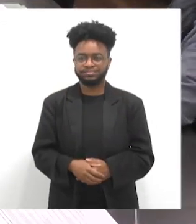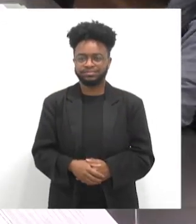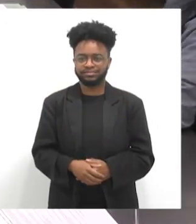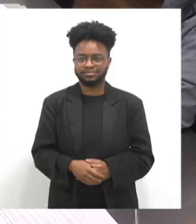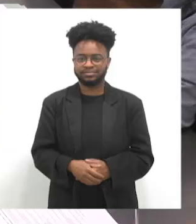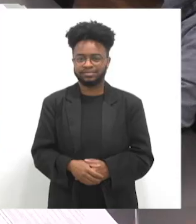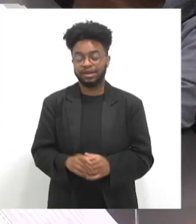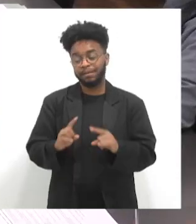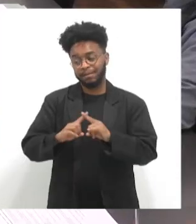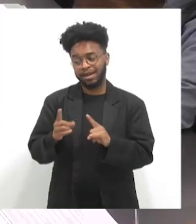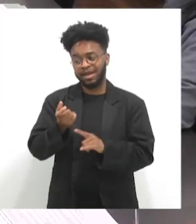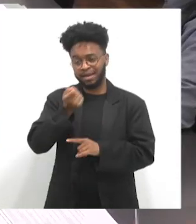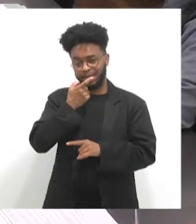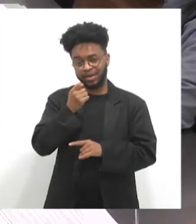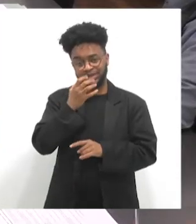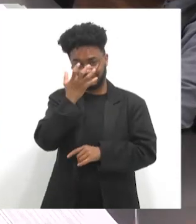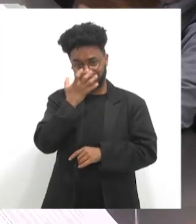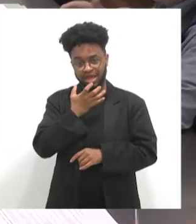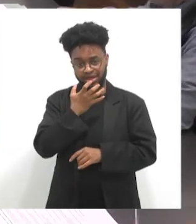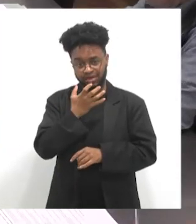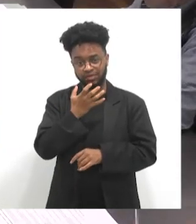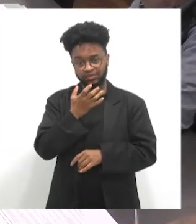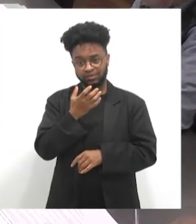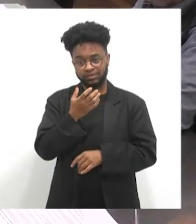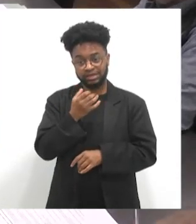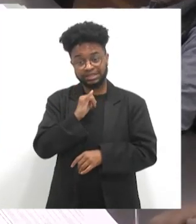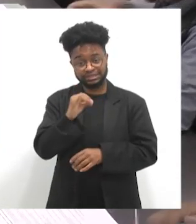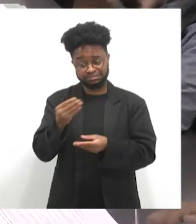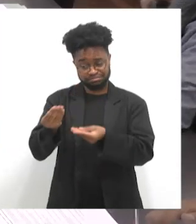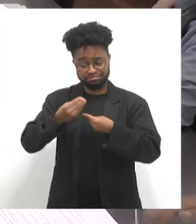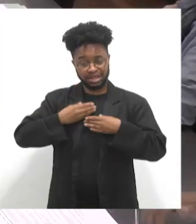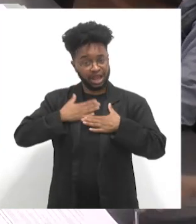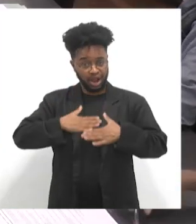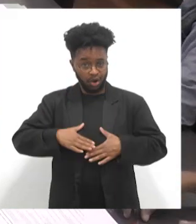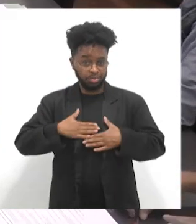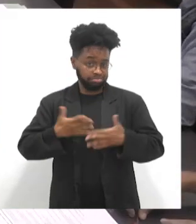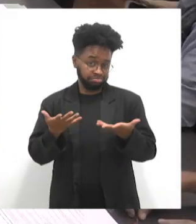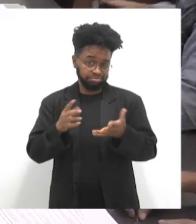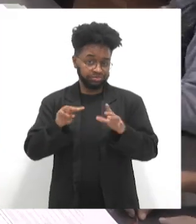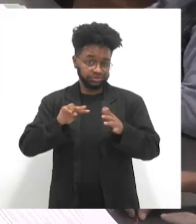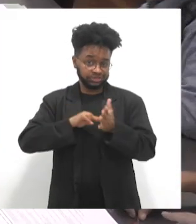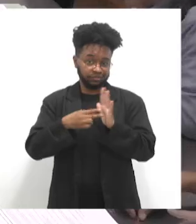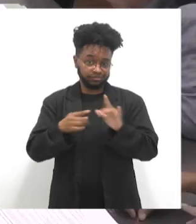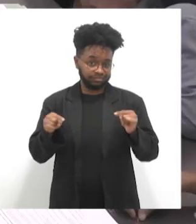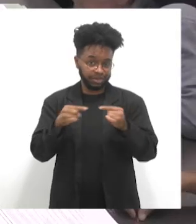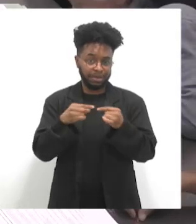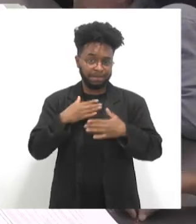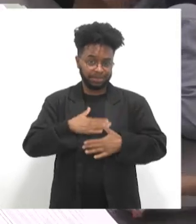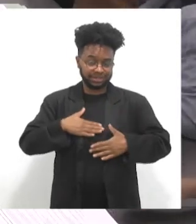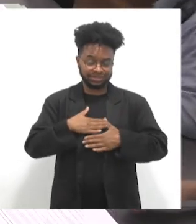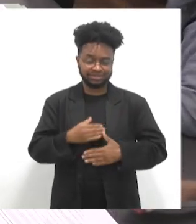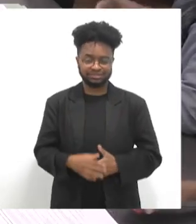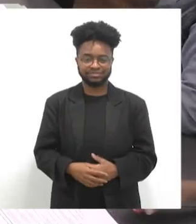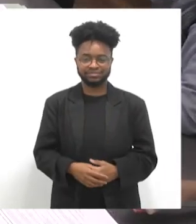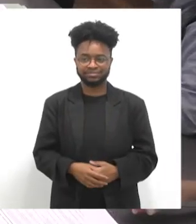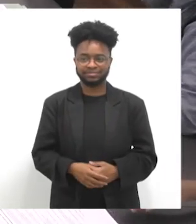Mas é um medicamento sério que, se nos tranquiliza, é prazeroso.